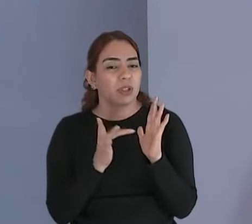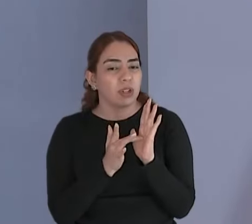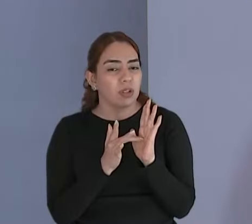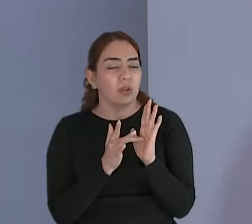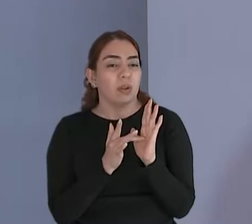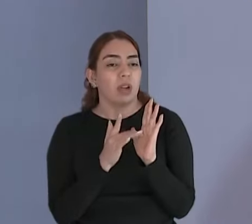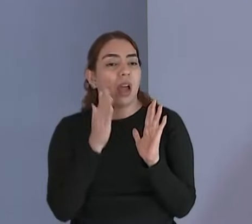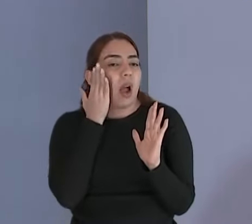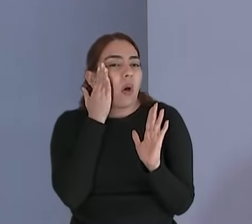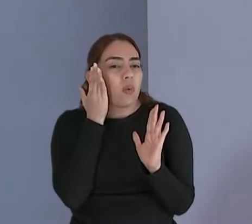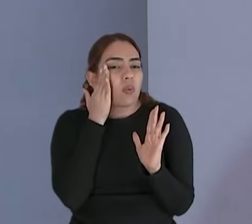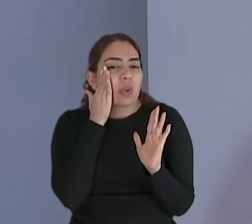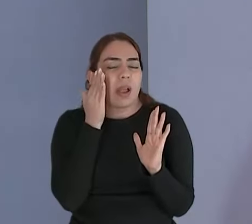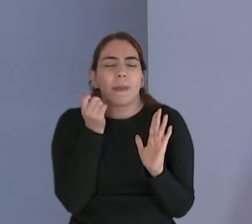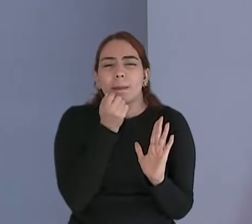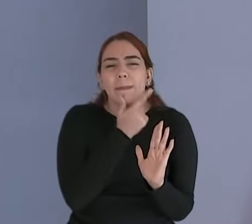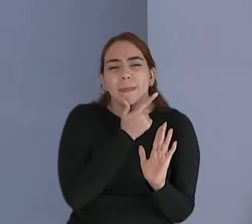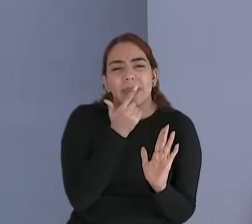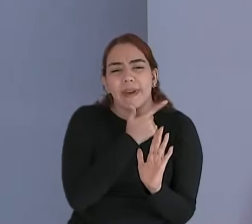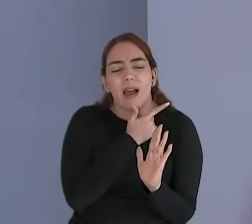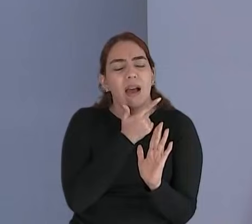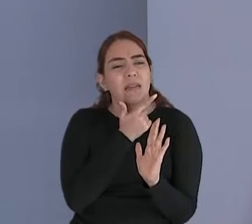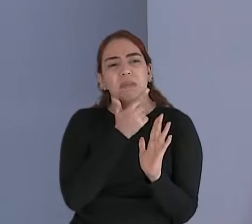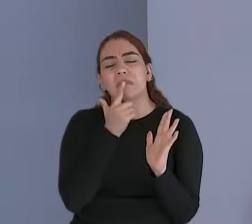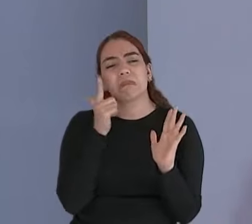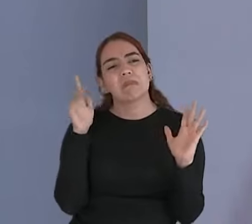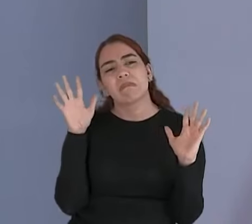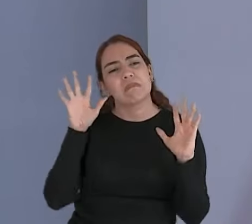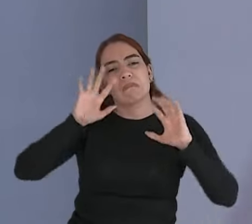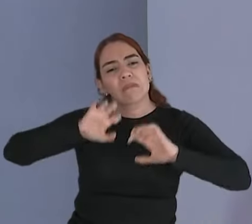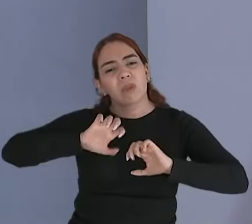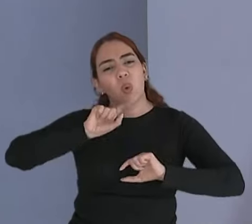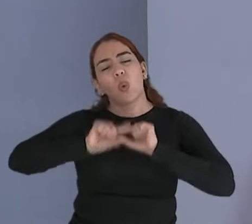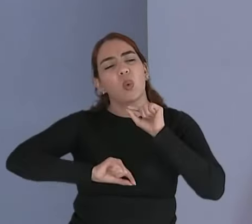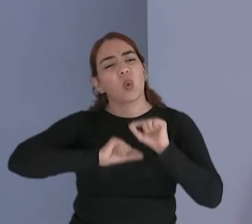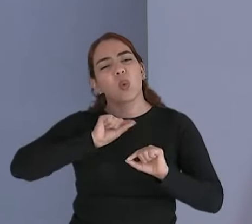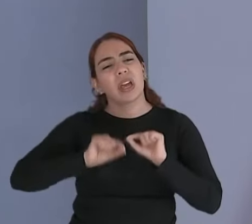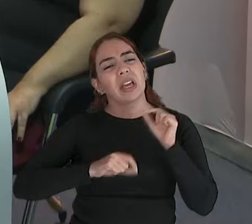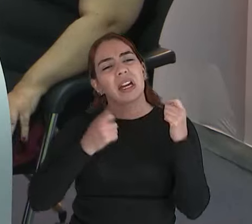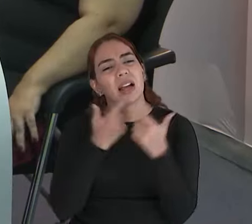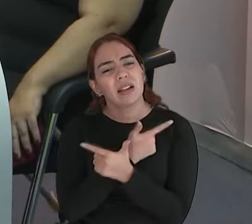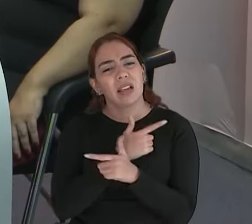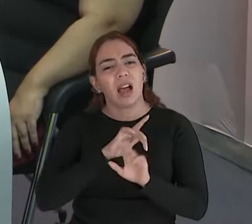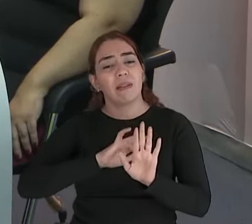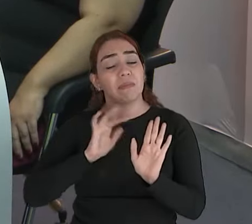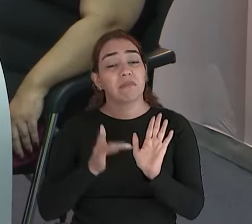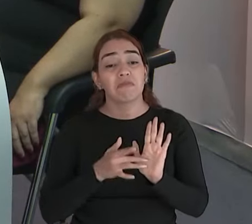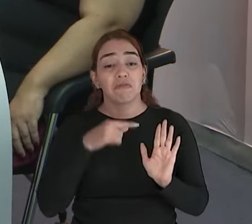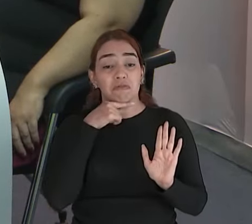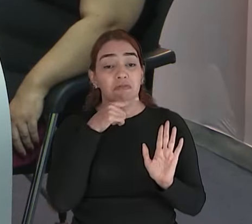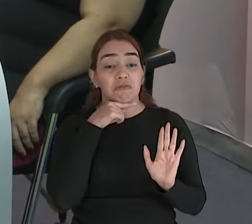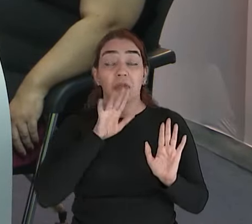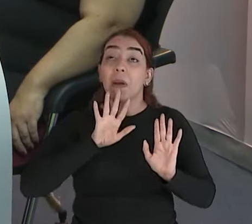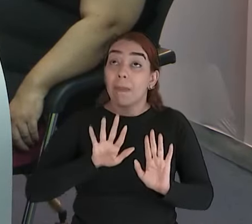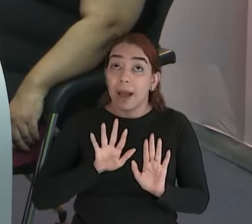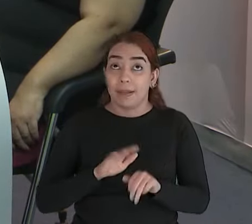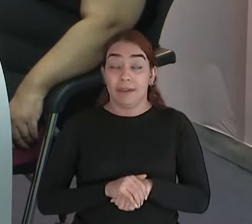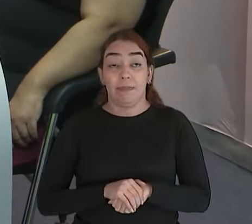compreender... Piada, para mim é muito difícil. A ironia, né? Mas me apresentar e falar em